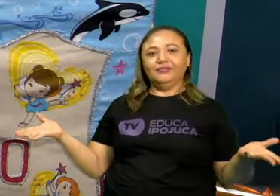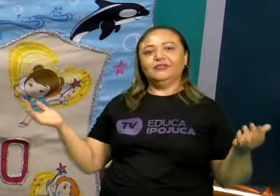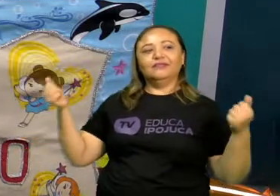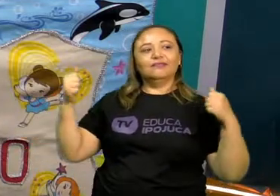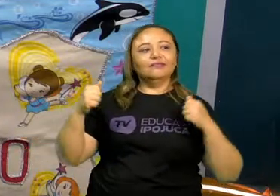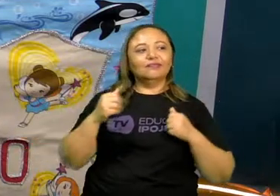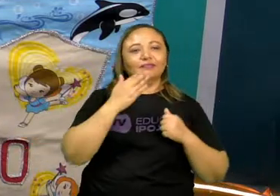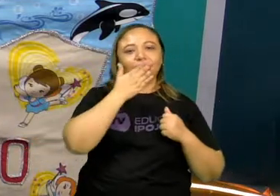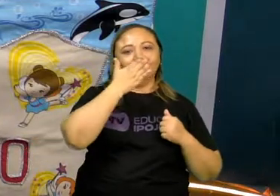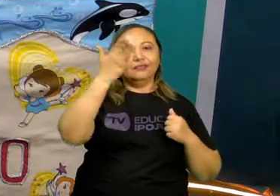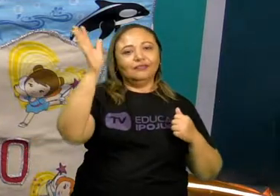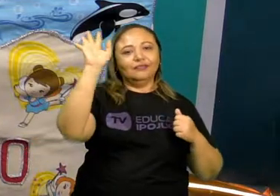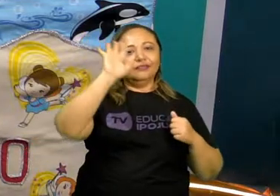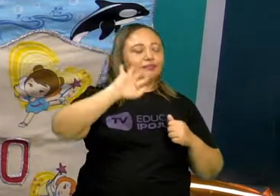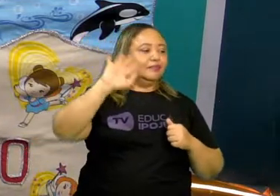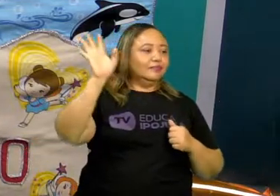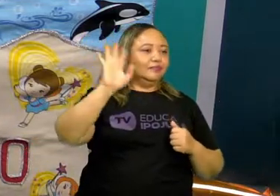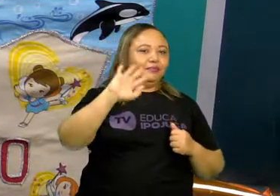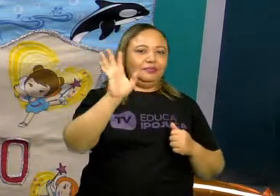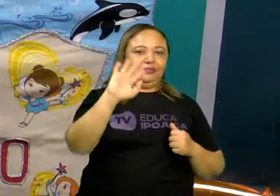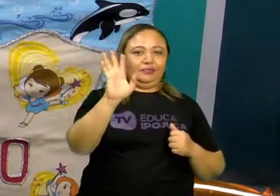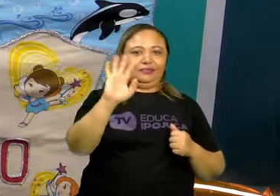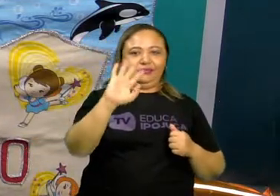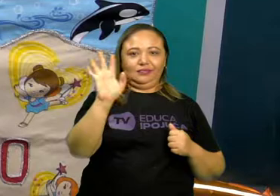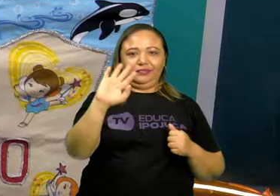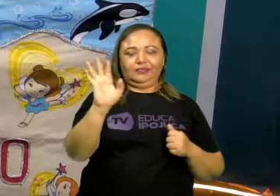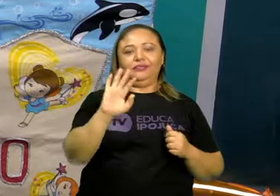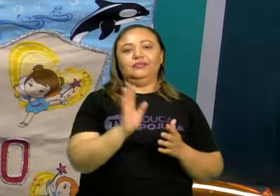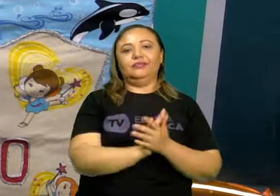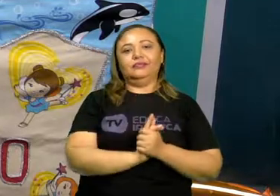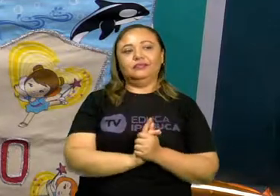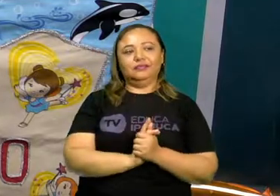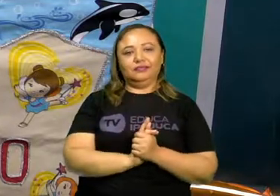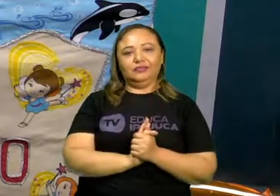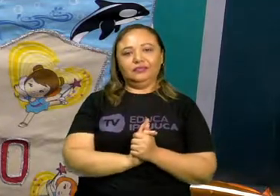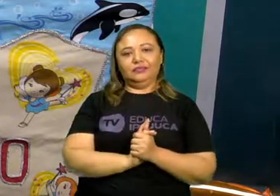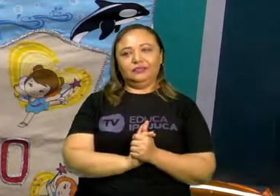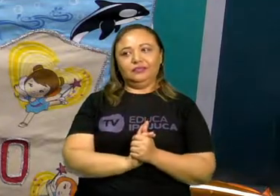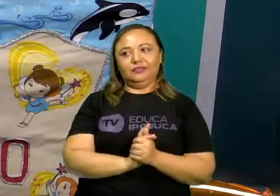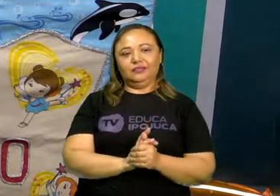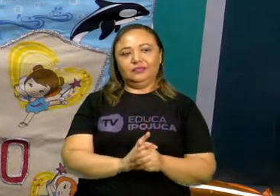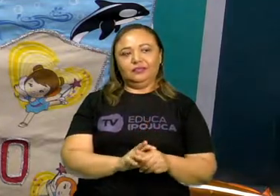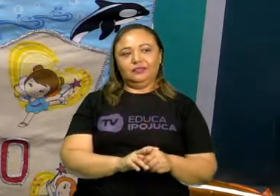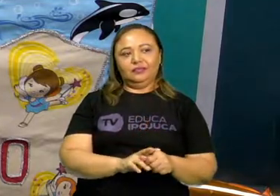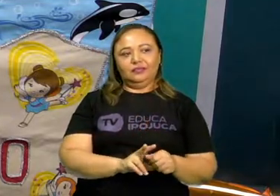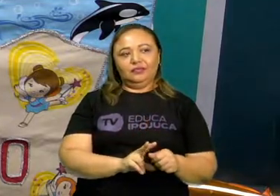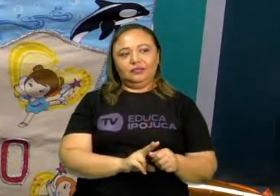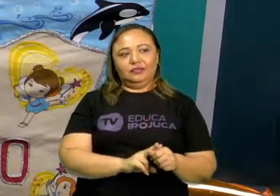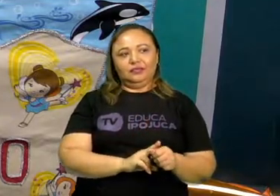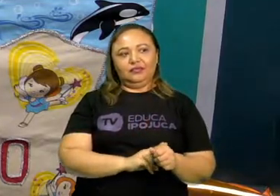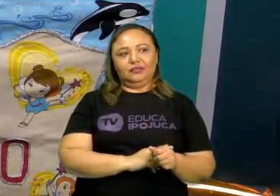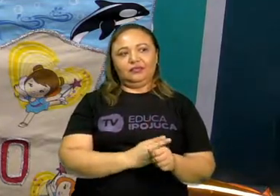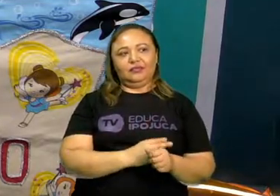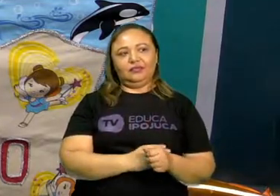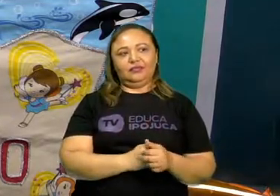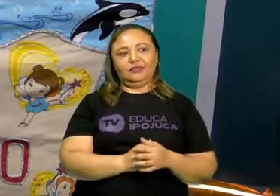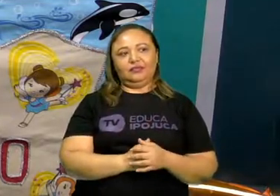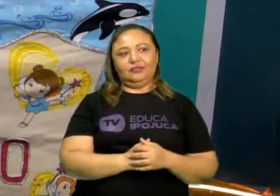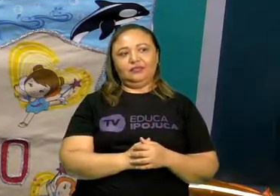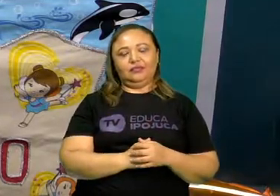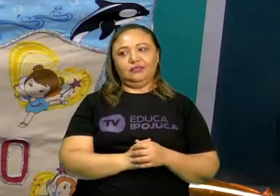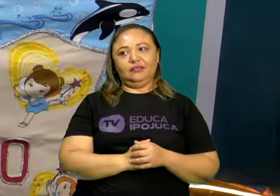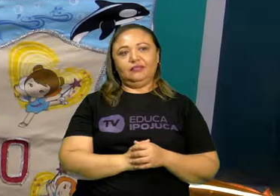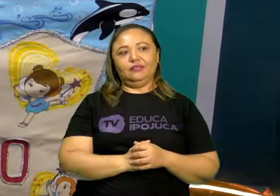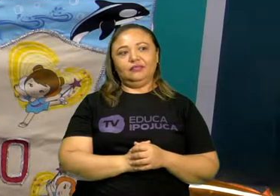ó, um beijo no coração de vocês. Com sabor de quê, Leiturinha? De chocolate. E aprenda que não é